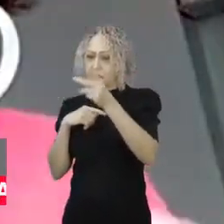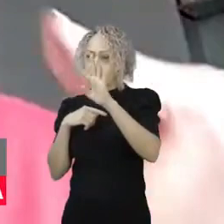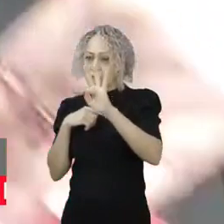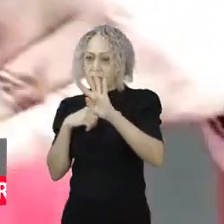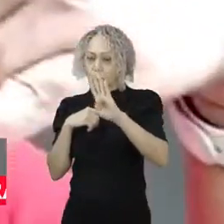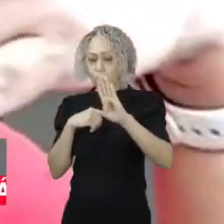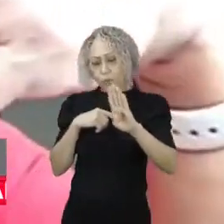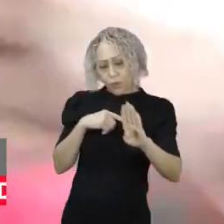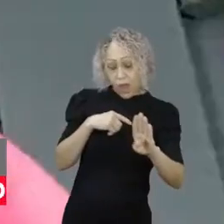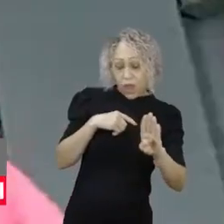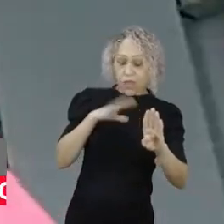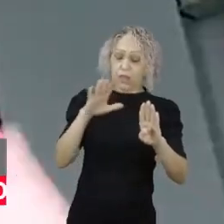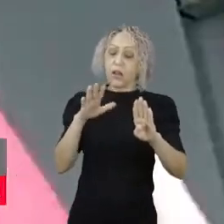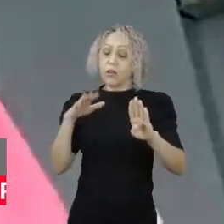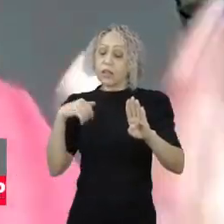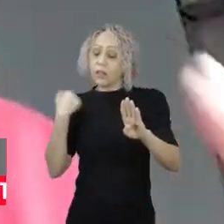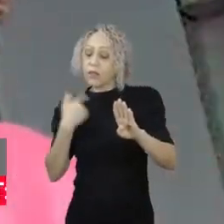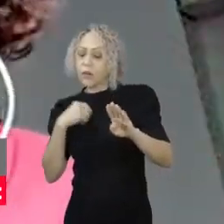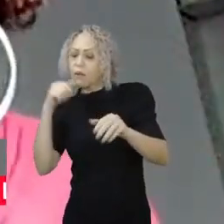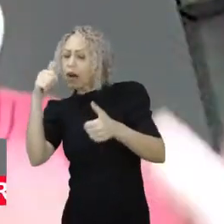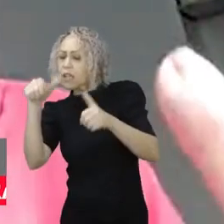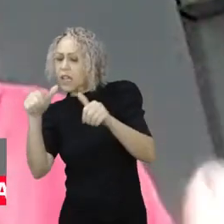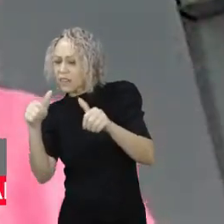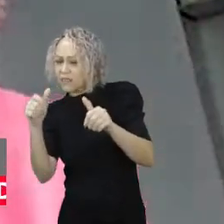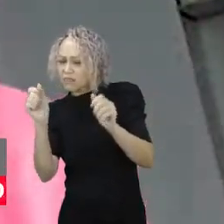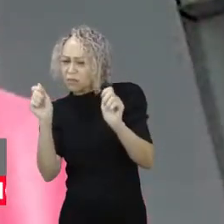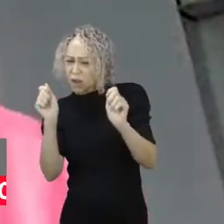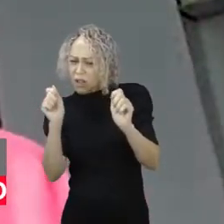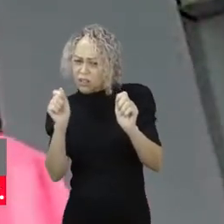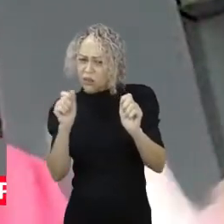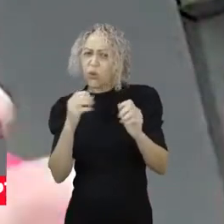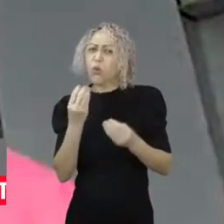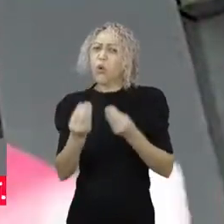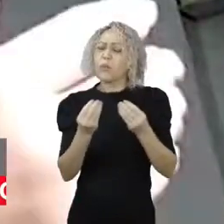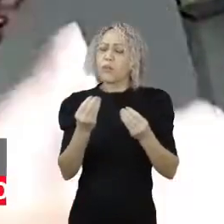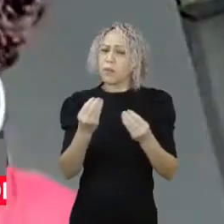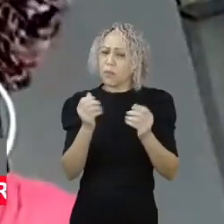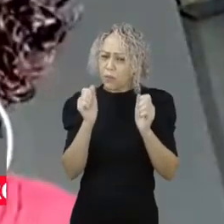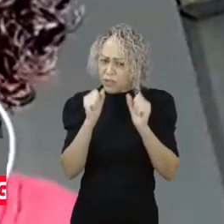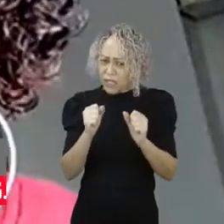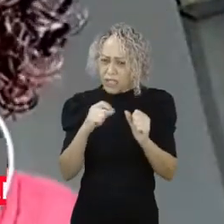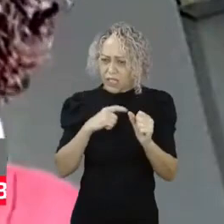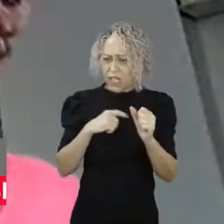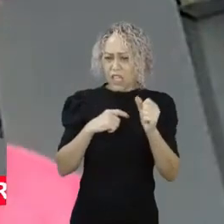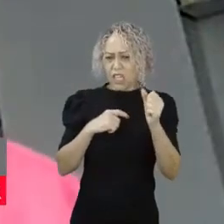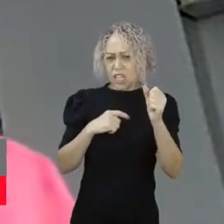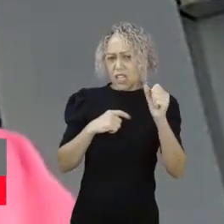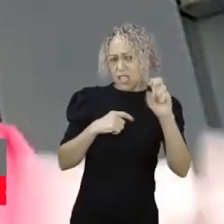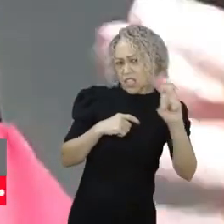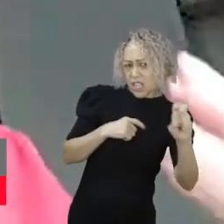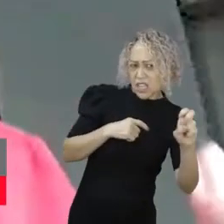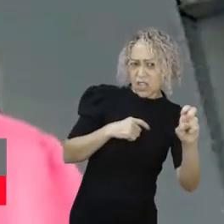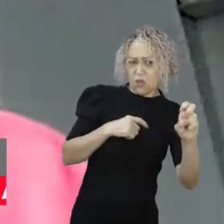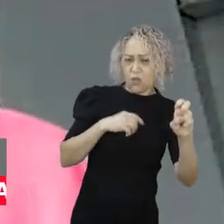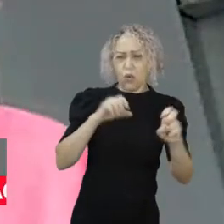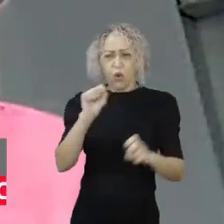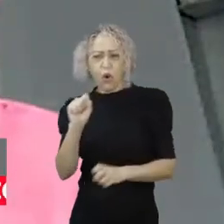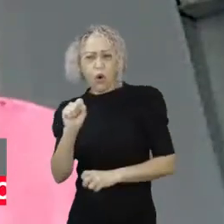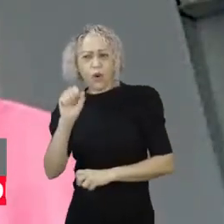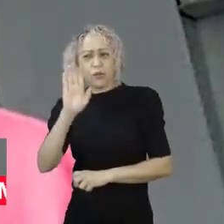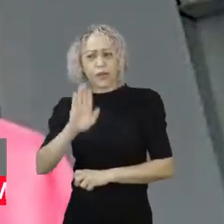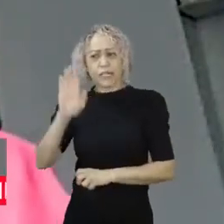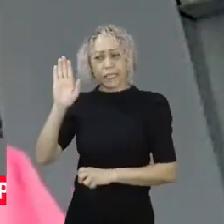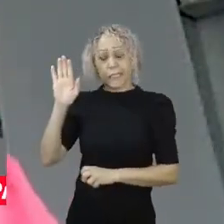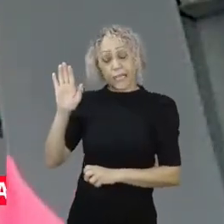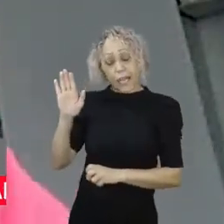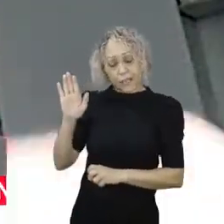8, vamos poder ter 5. Bom, aí você vai ter que fazer nesse dia, com a